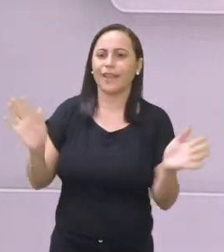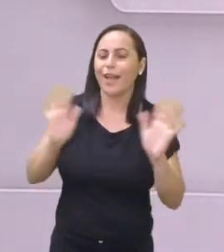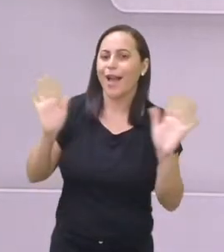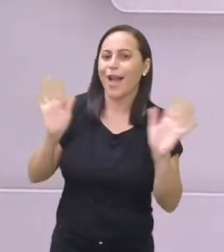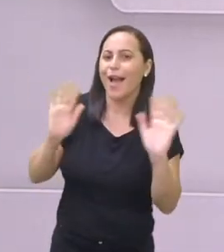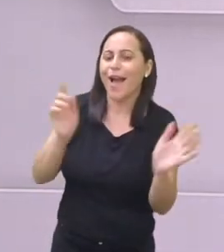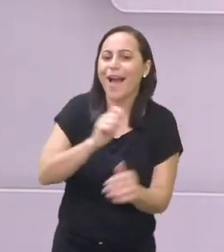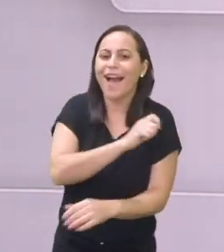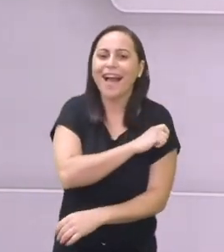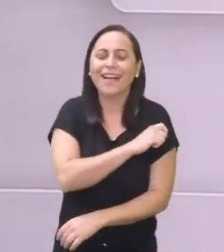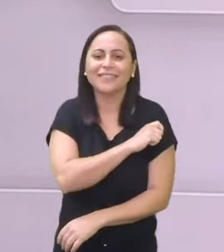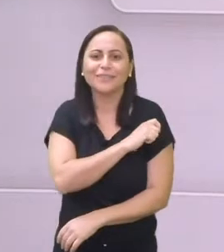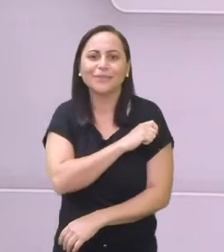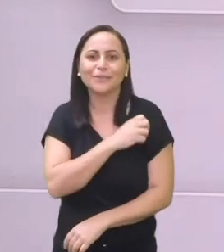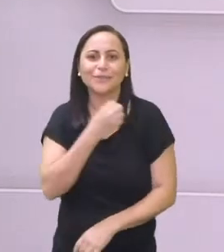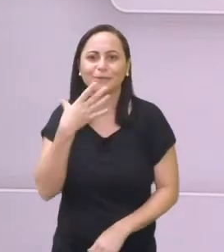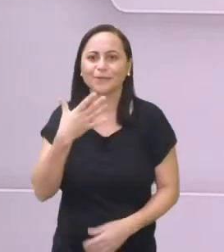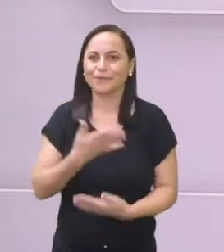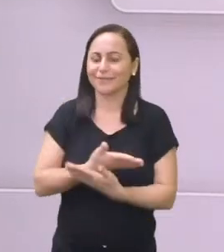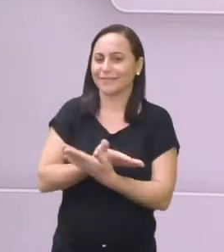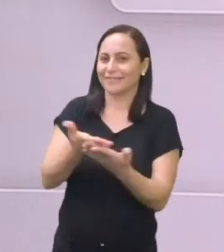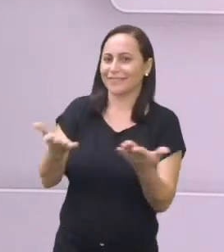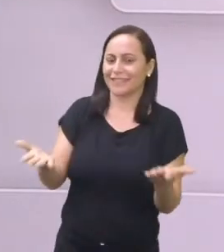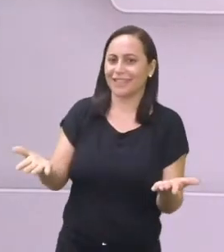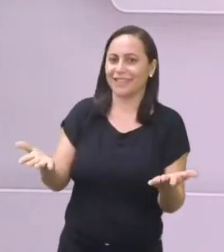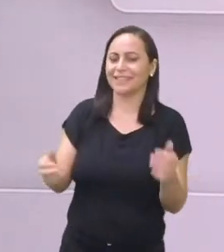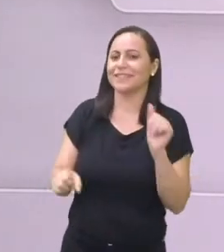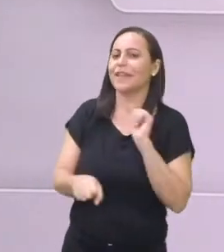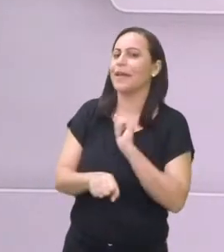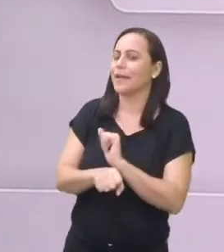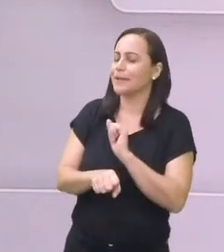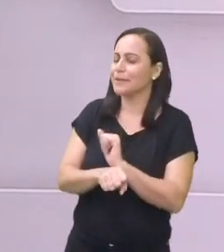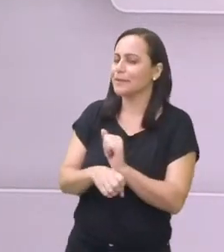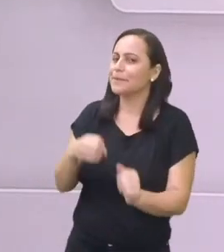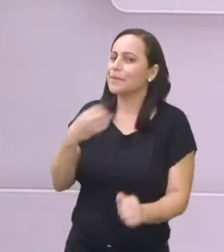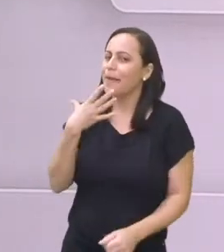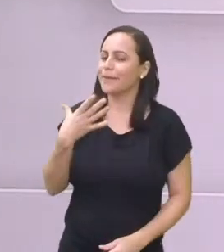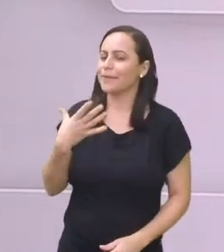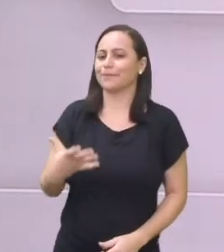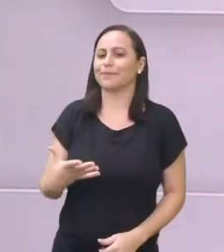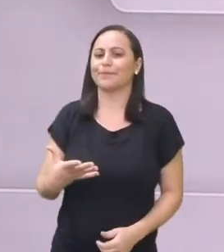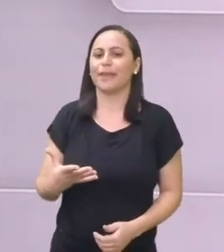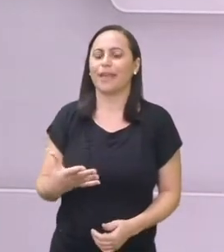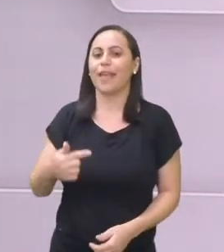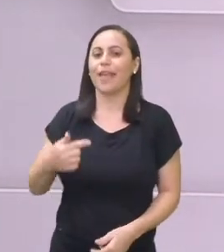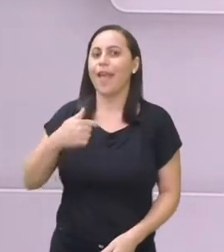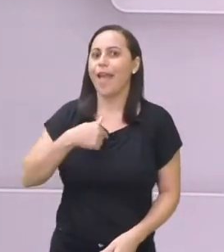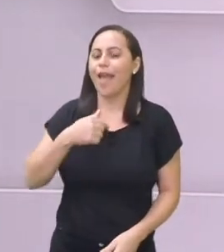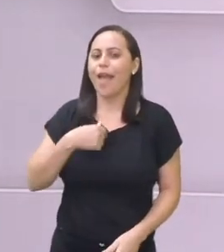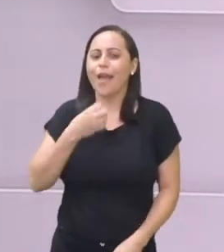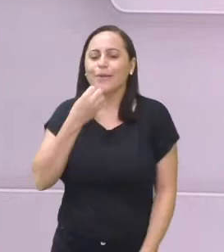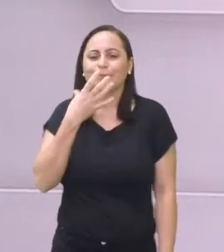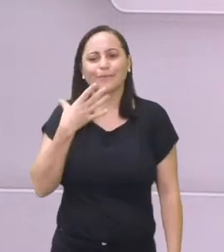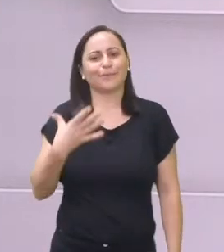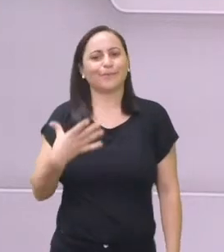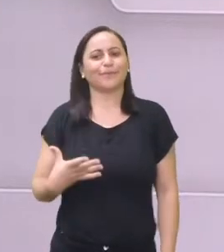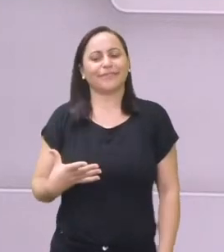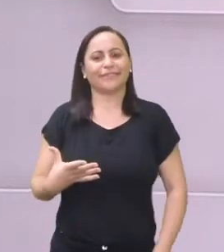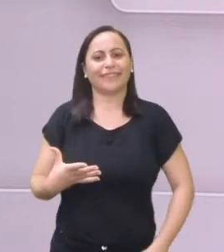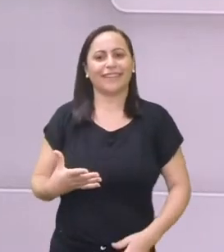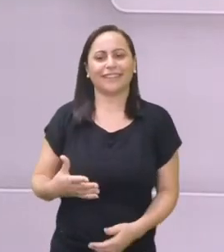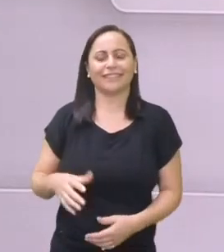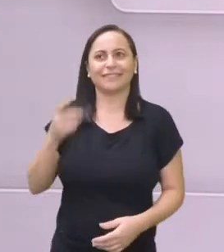estudantes do terceiro ano, tudo bem com vocês? Espero que esteja tudo maravilhoso, porque comigo também vai tudo